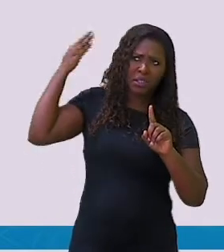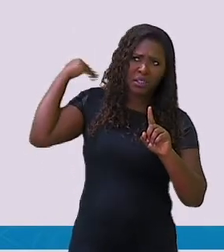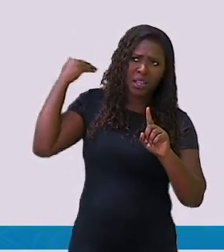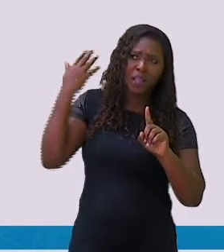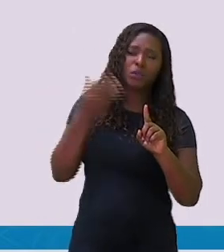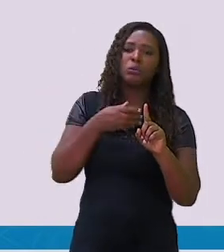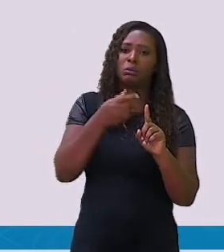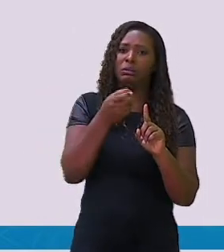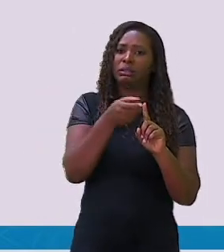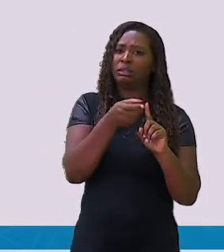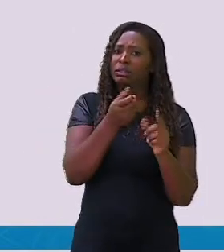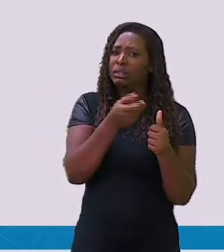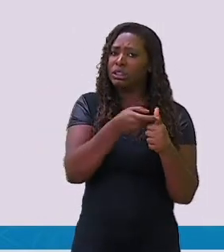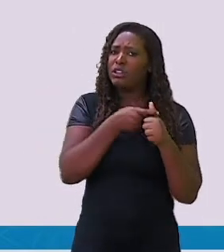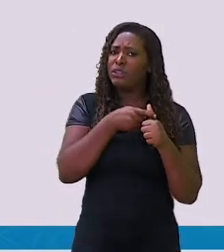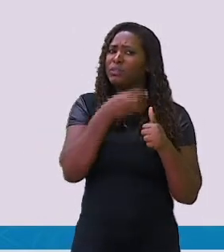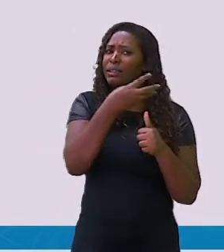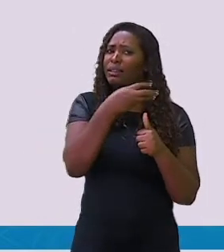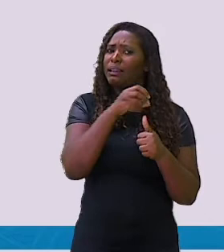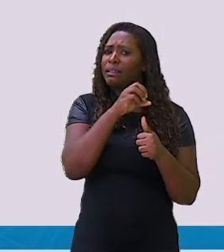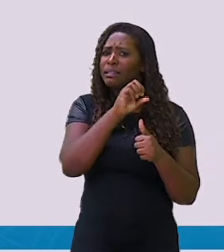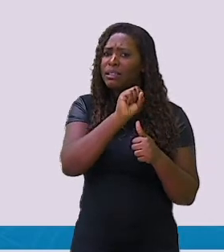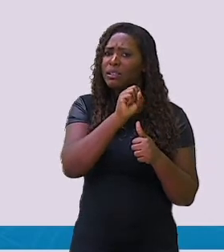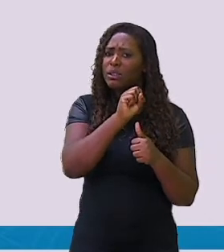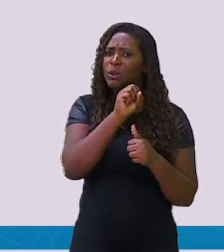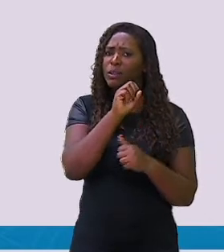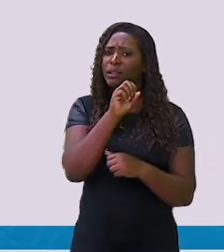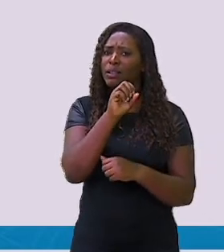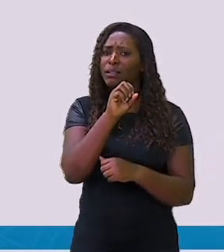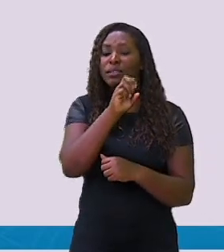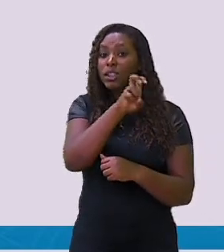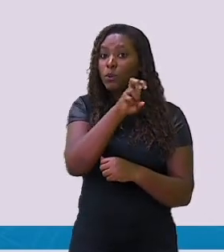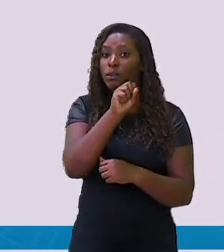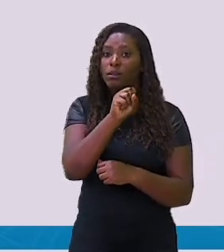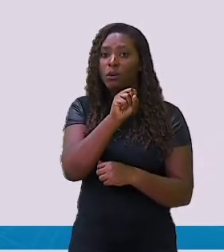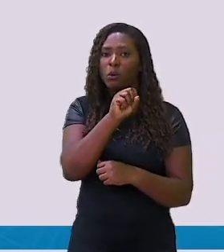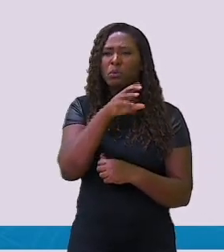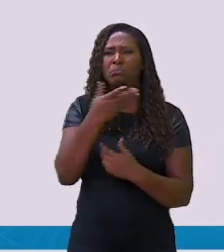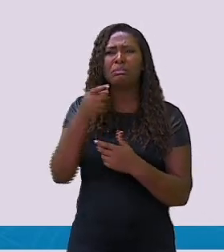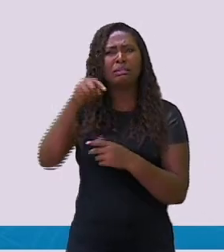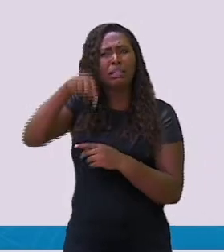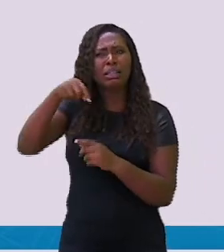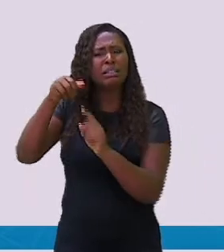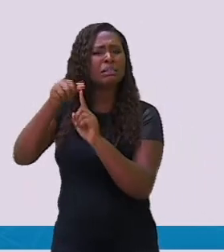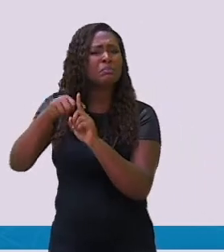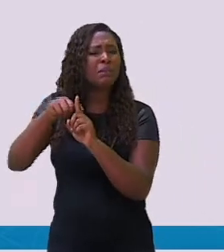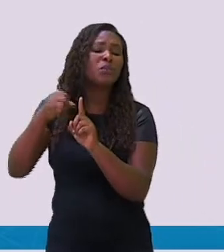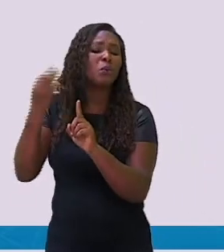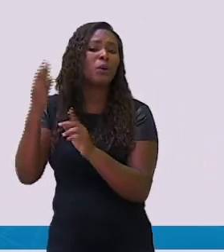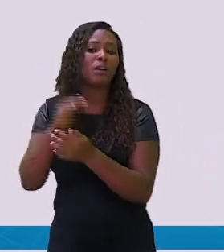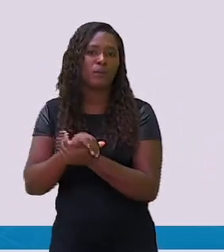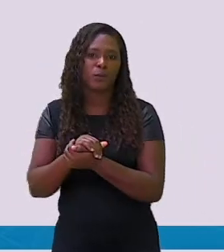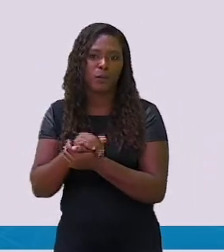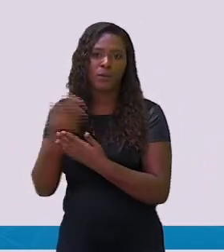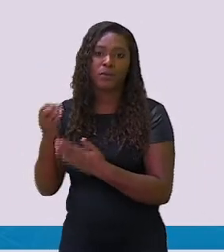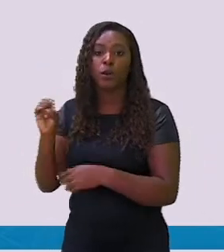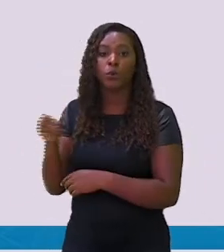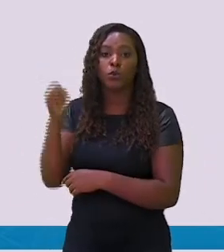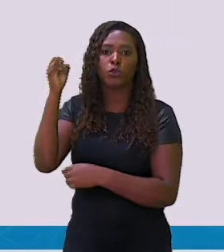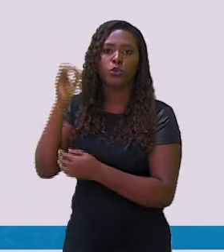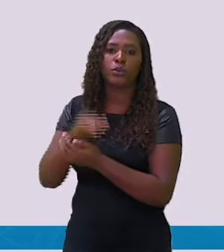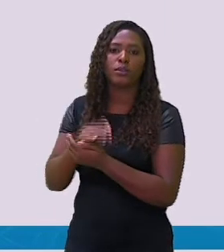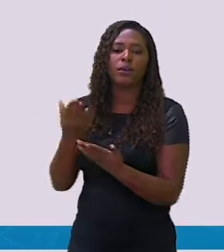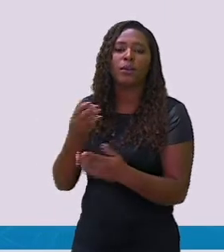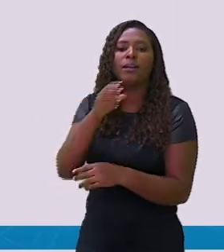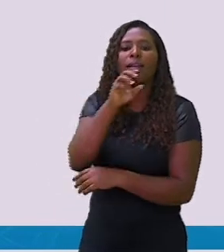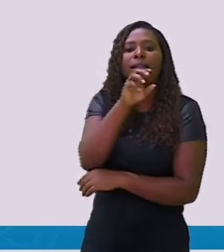vamos ver então peguei o número 583. 54 que é negativo